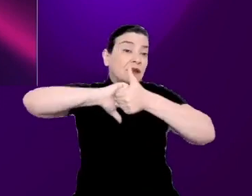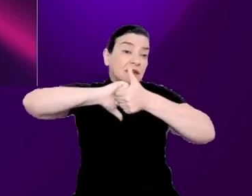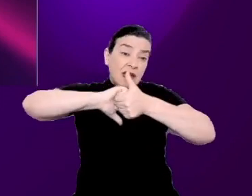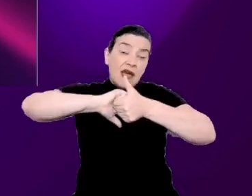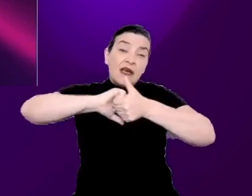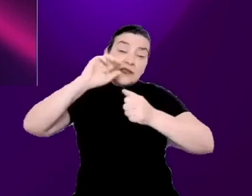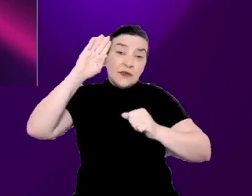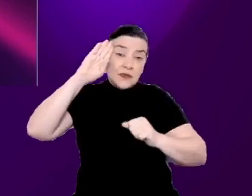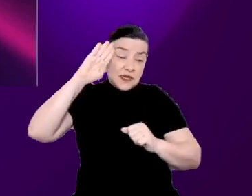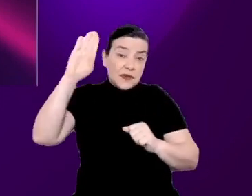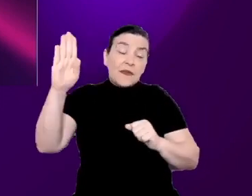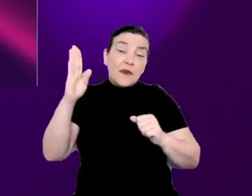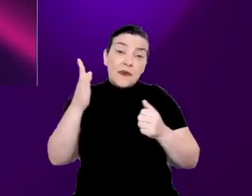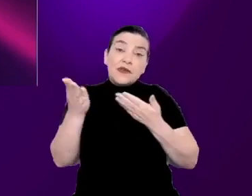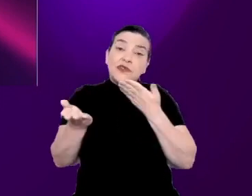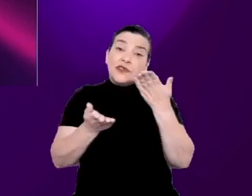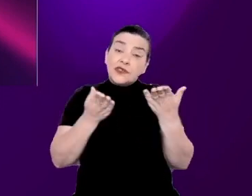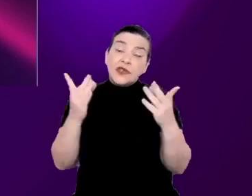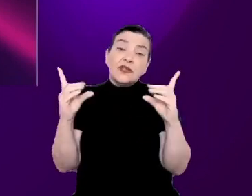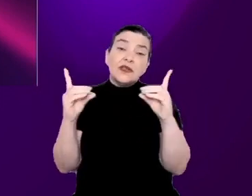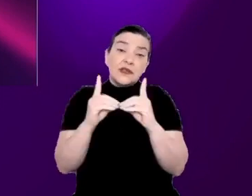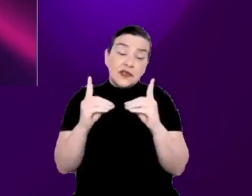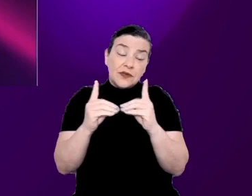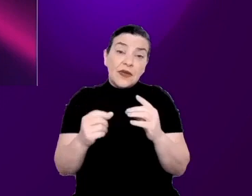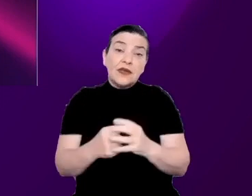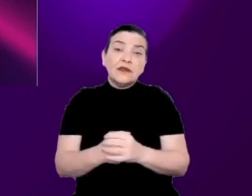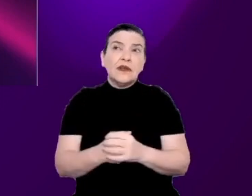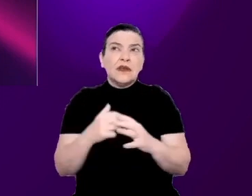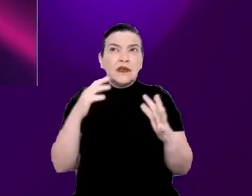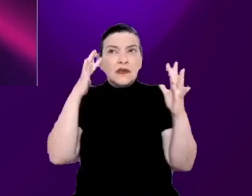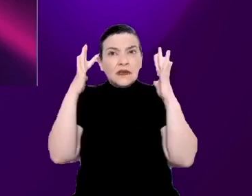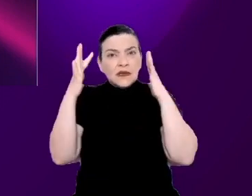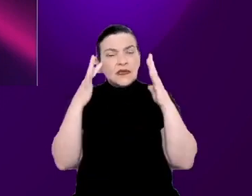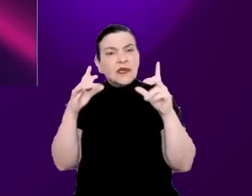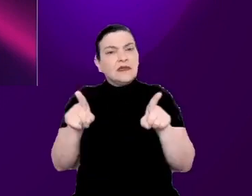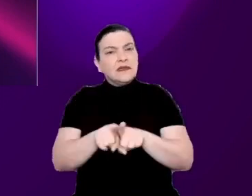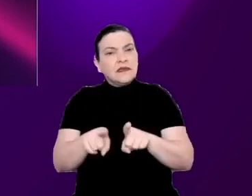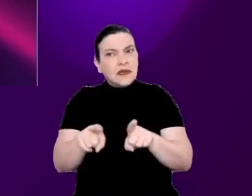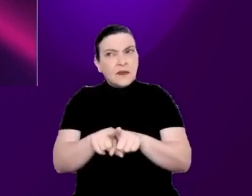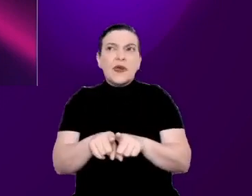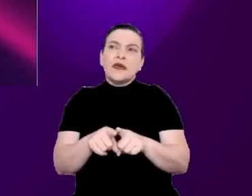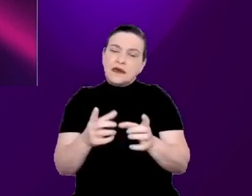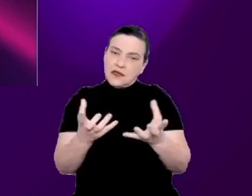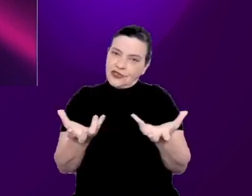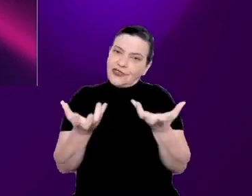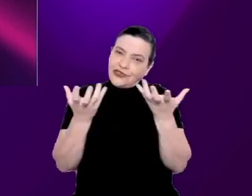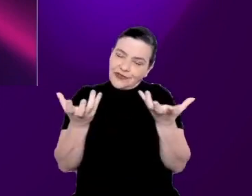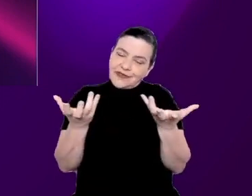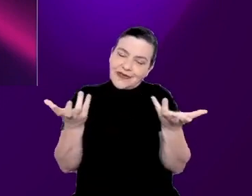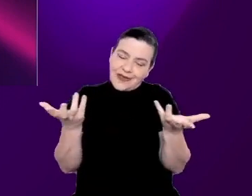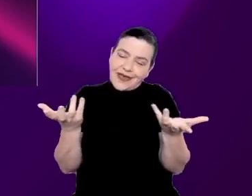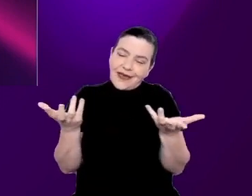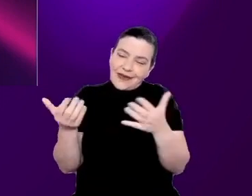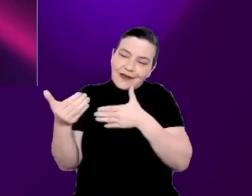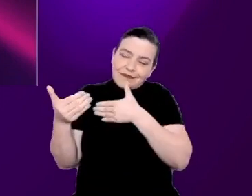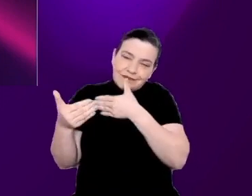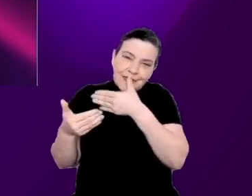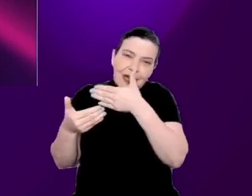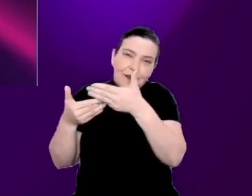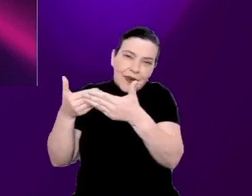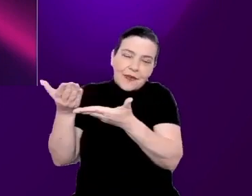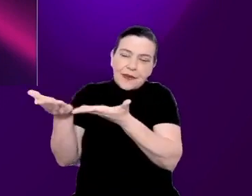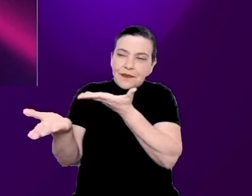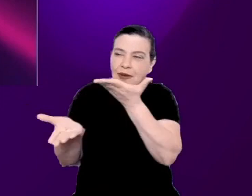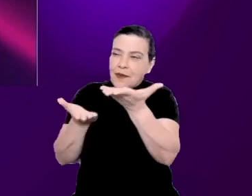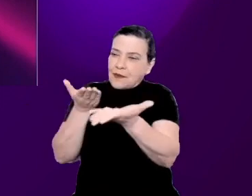de assistência, né? E pensando que a gente sim pensa em desfecho, nos desfechos que a gente, nos melhores desfechos,